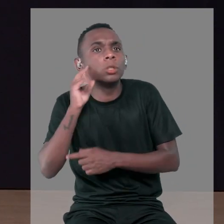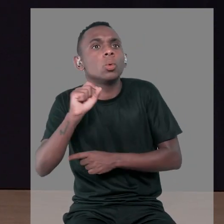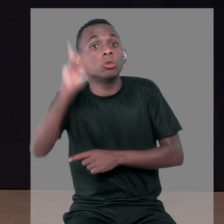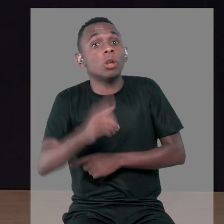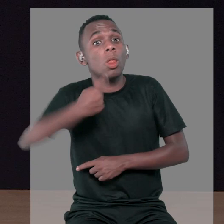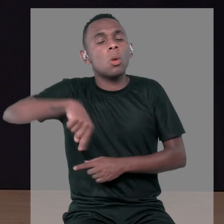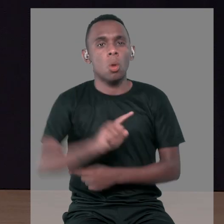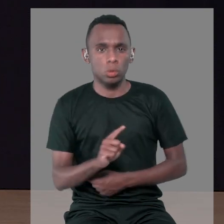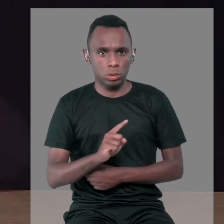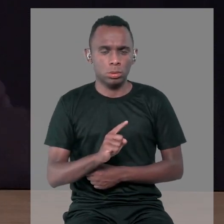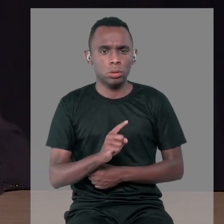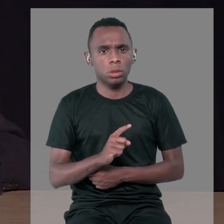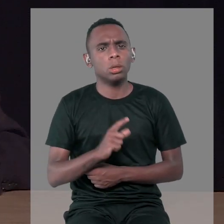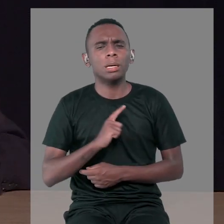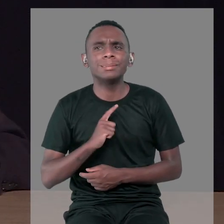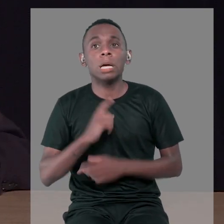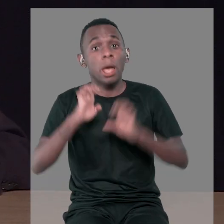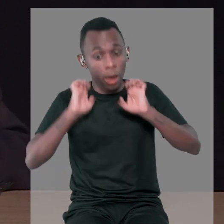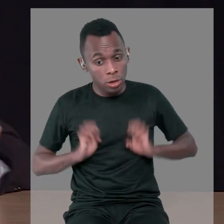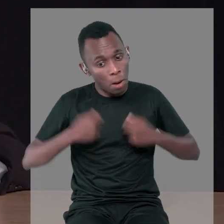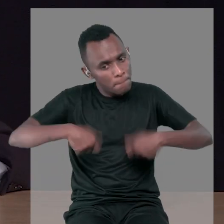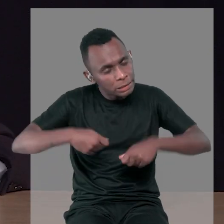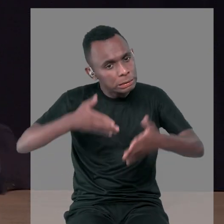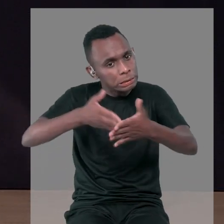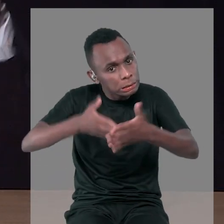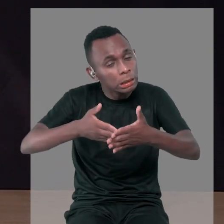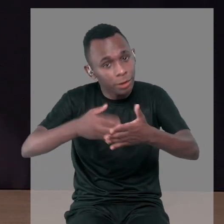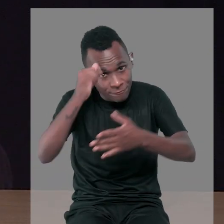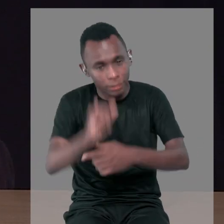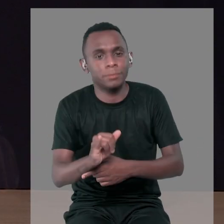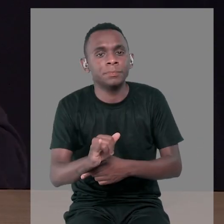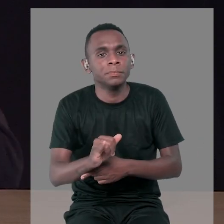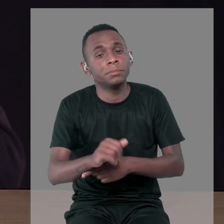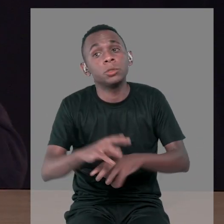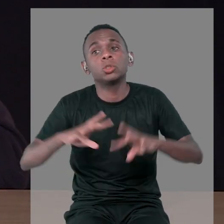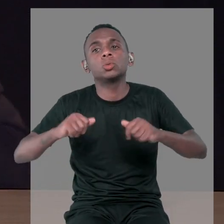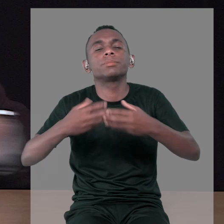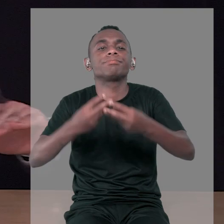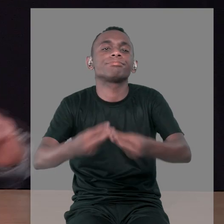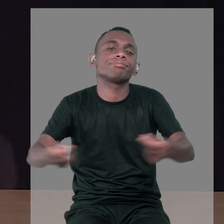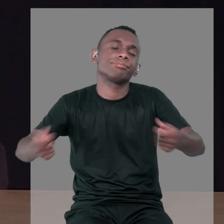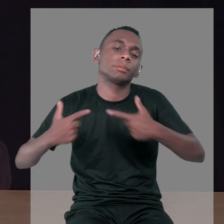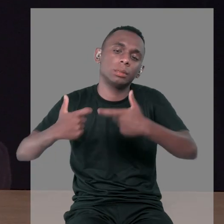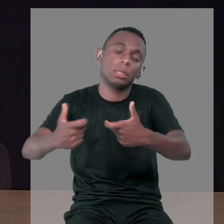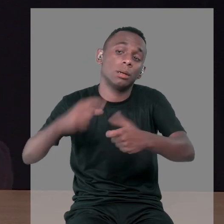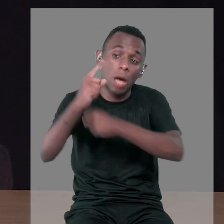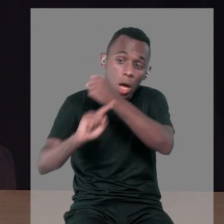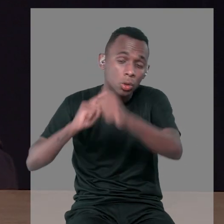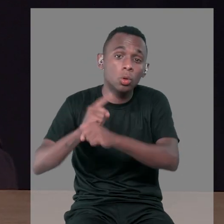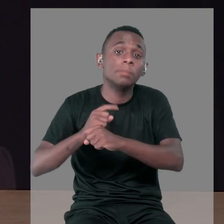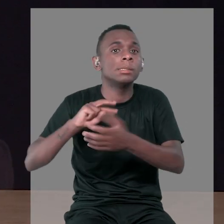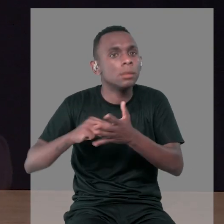certa ética do combate. Isso tudo desapareceu e a guerra atômica faz com que isso seja tábula rasa. Então, acho